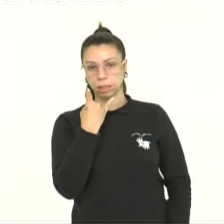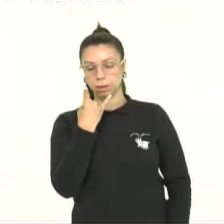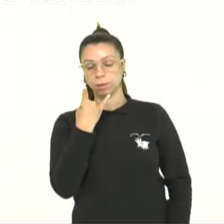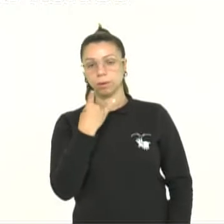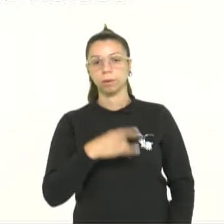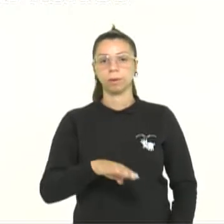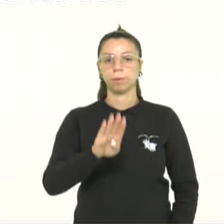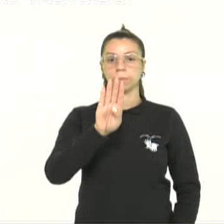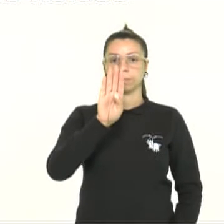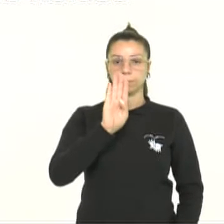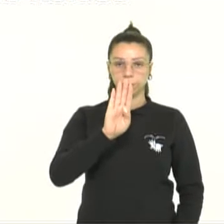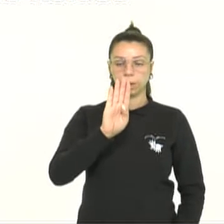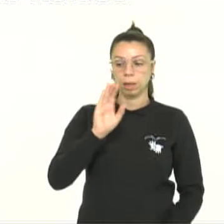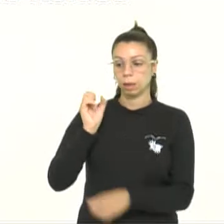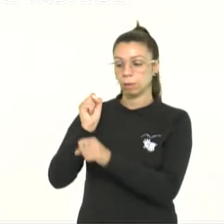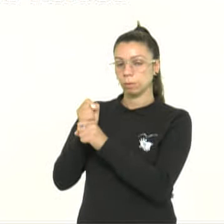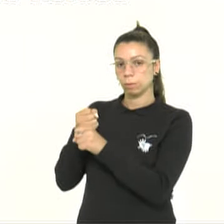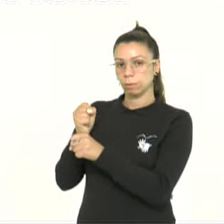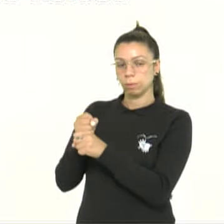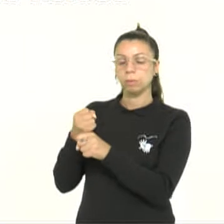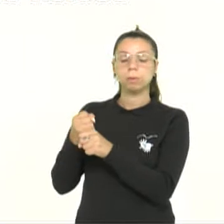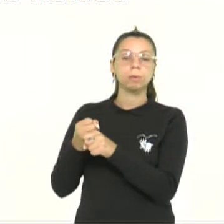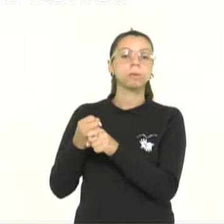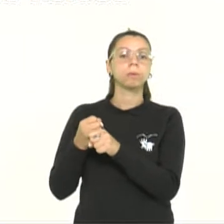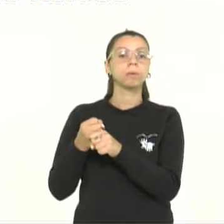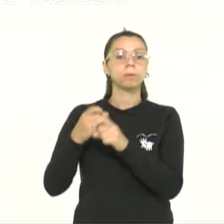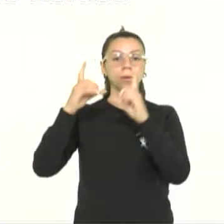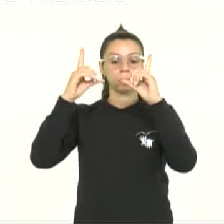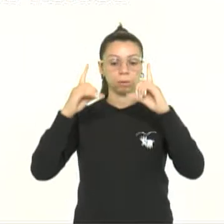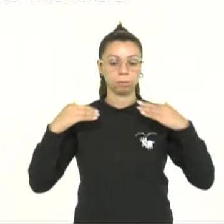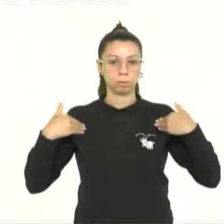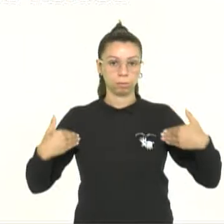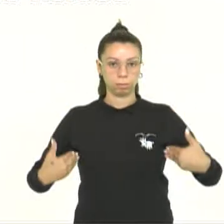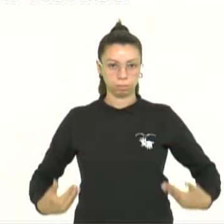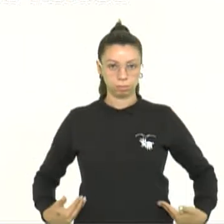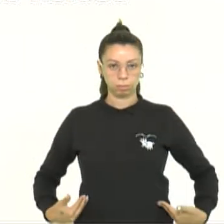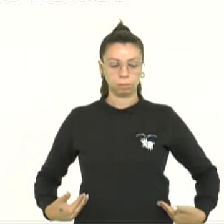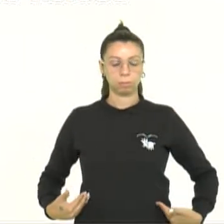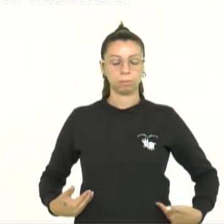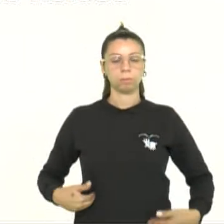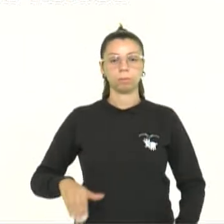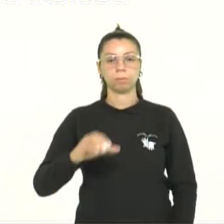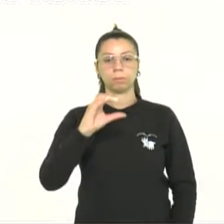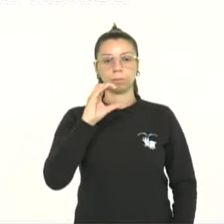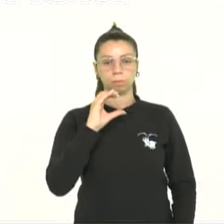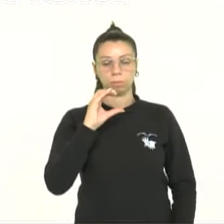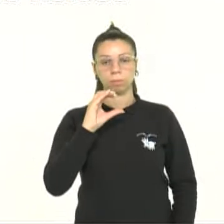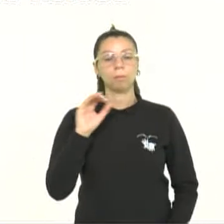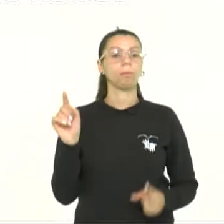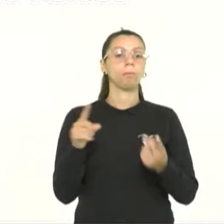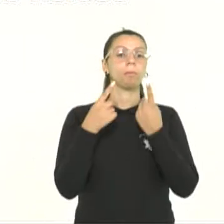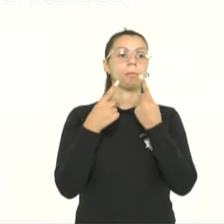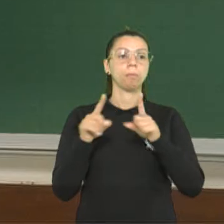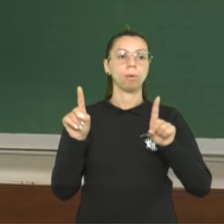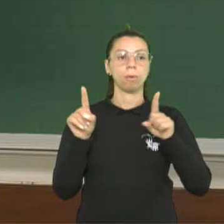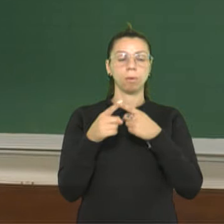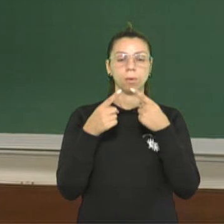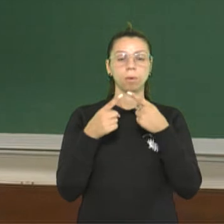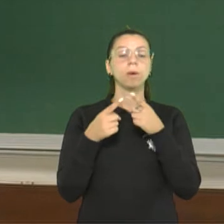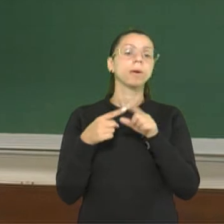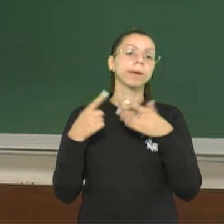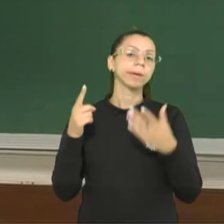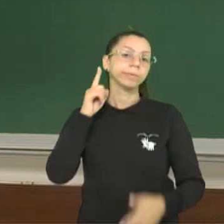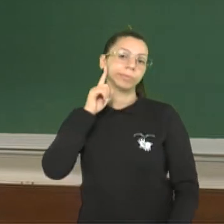aleijadinho, escultor, ele teve problemas físicos. E C, Beethoven, músico, se